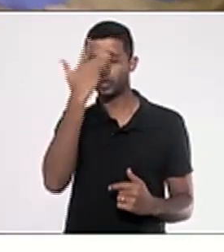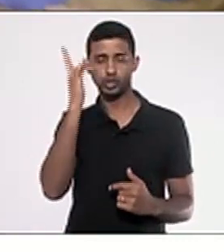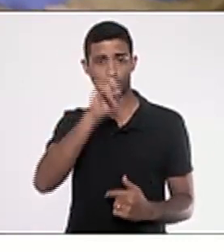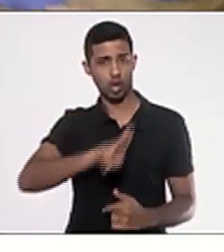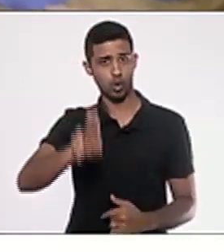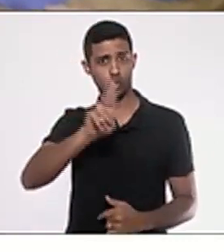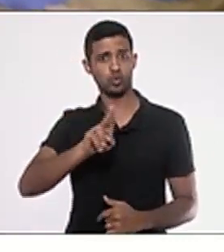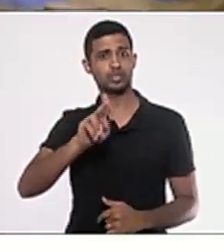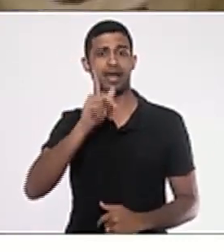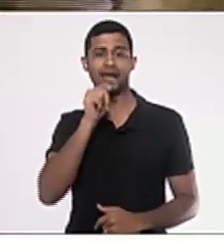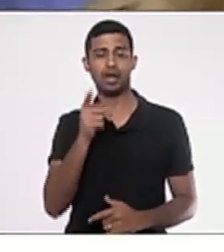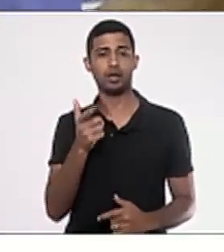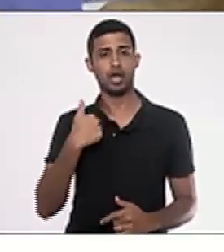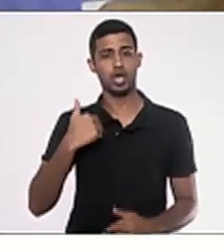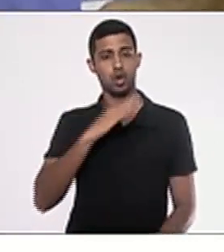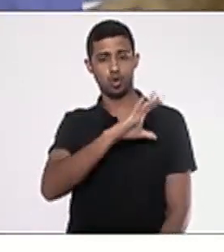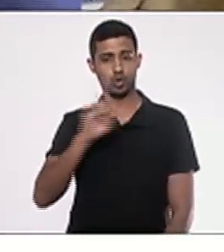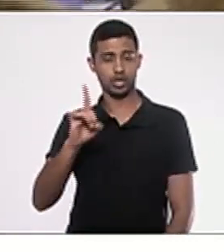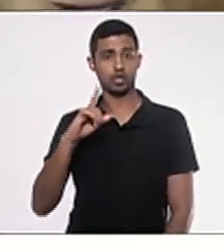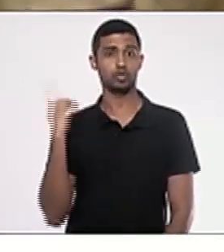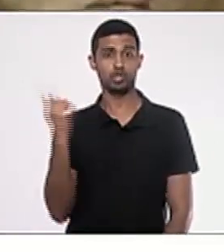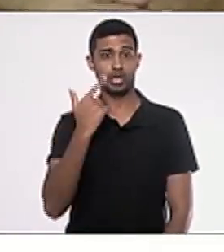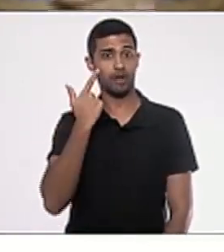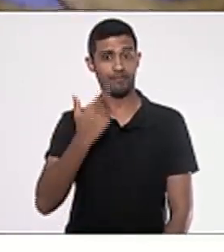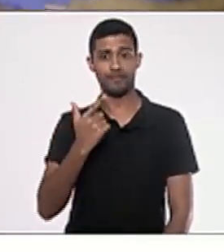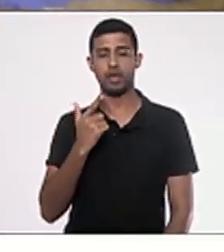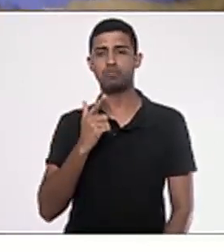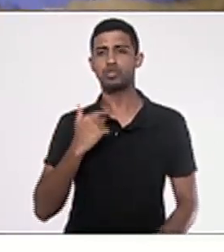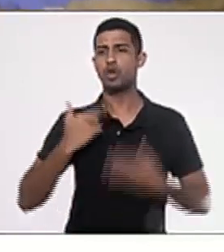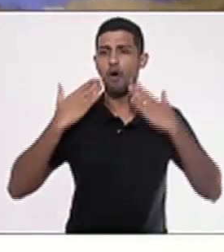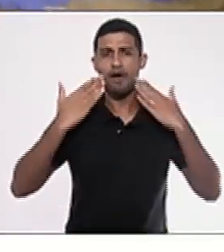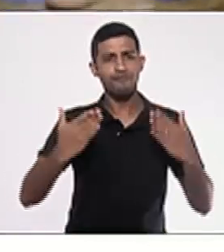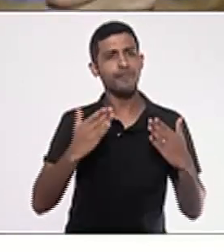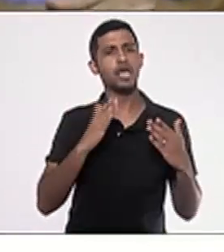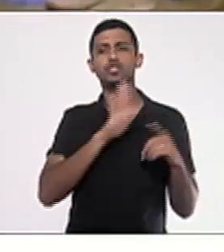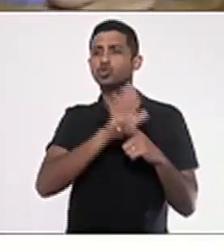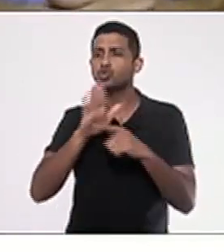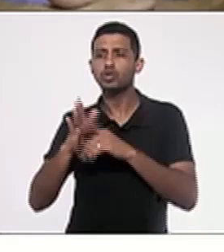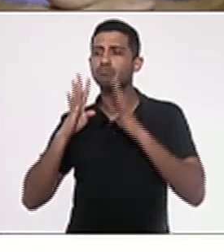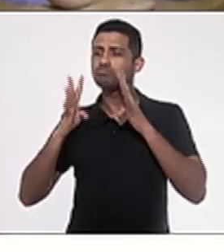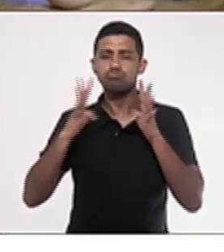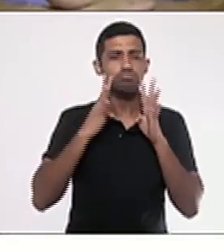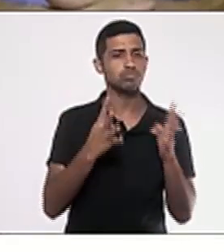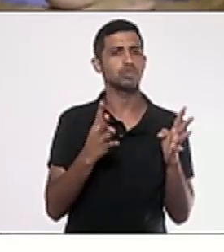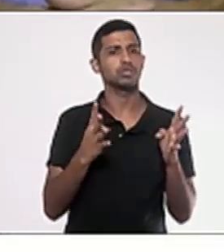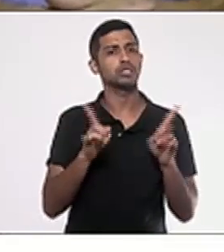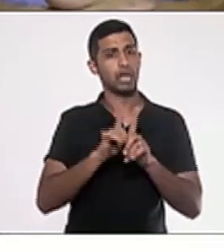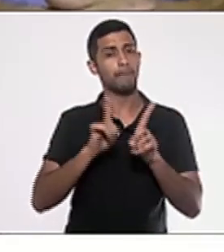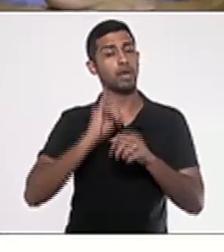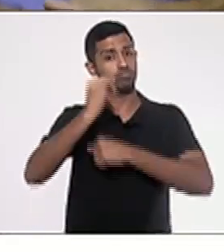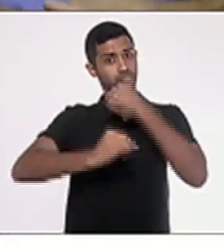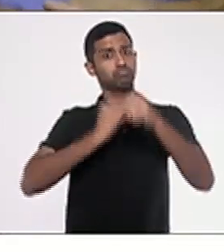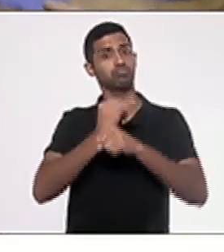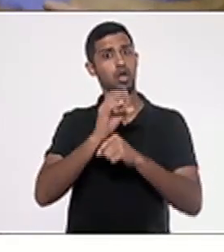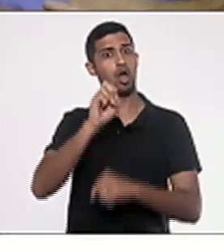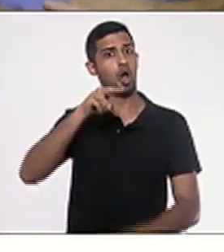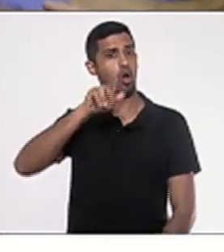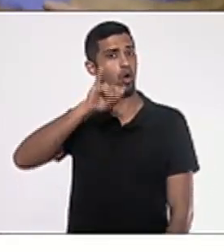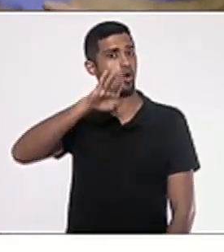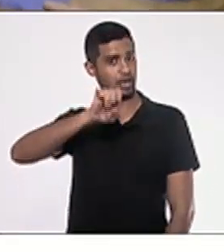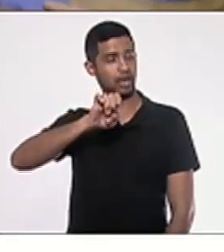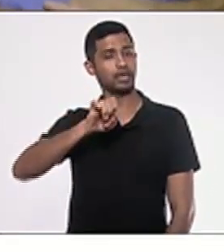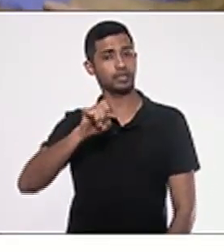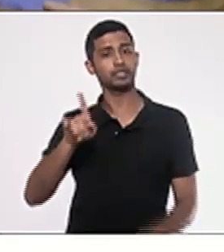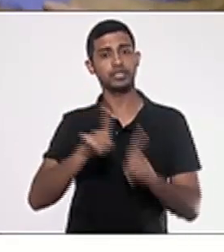coordenadora geral de atendimento, então eu estou à frente do atendimento presencial, do atendimento online e do